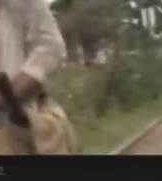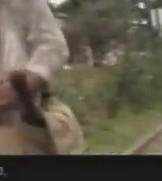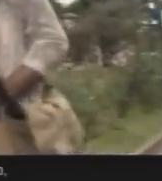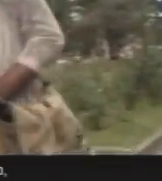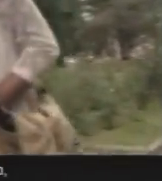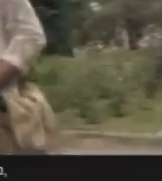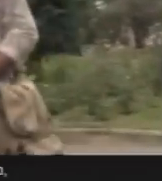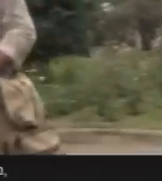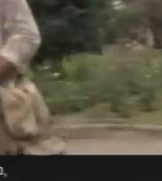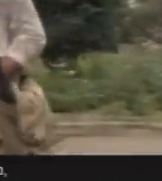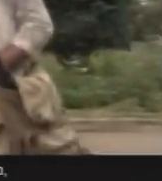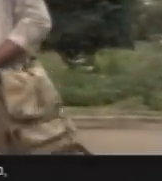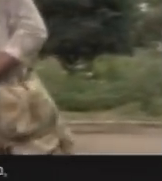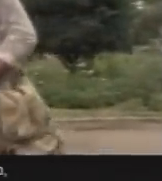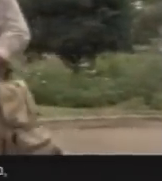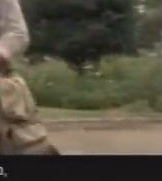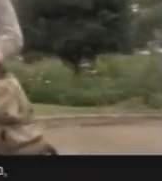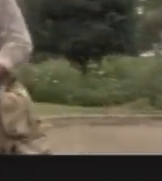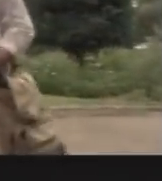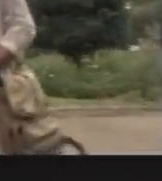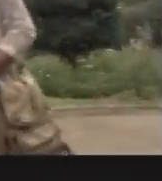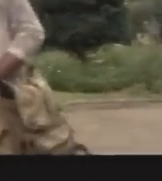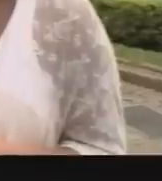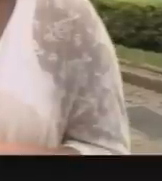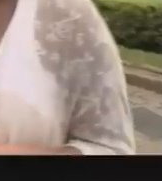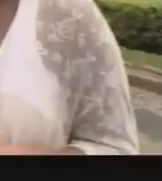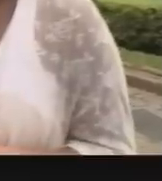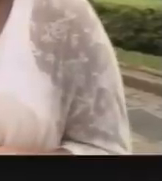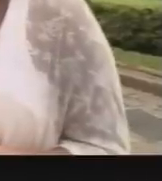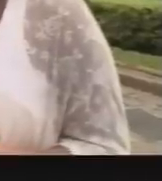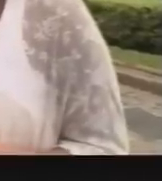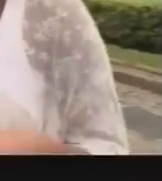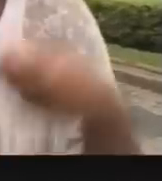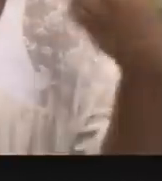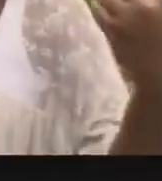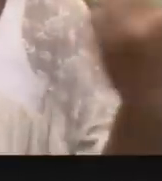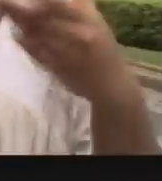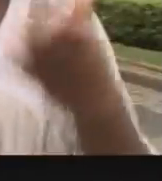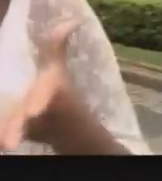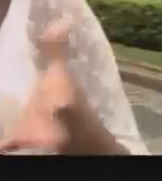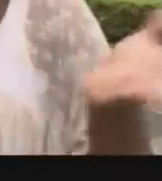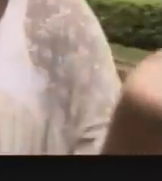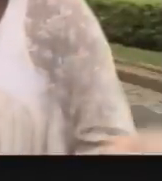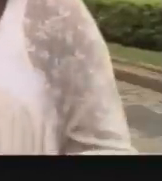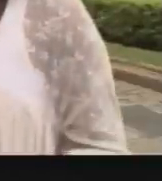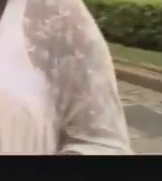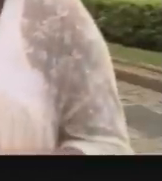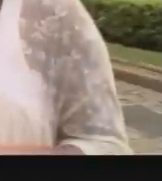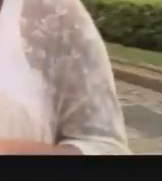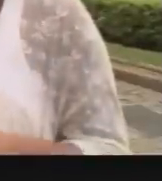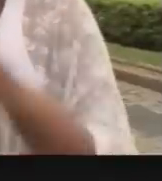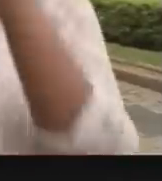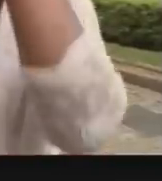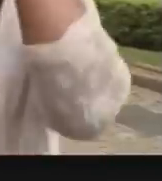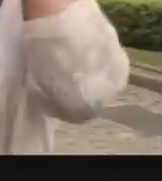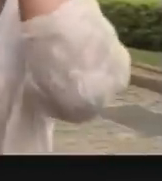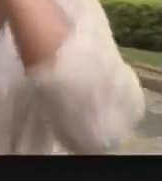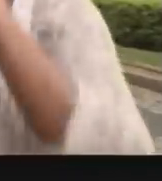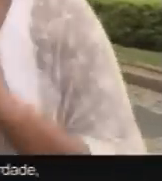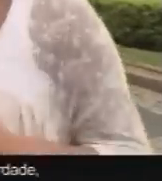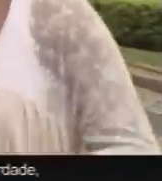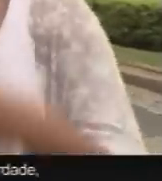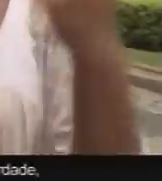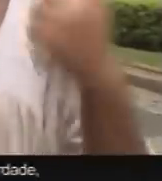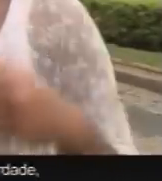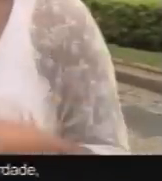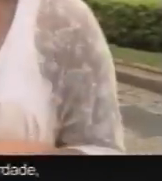Os meus avós, eles vieram do Espírito Santo, eles são labradores, eles trabalhavam em fazendas de café, né? Então,